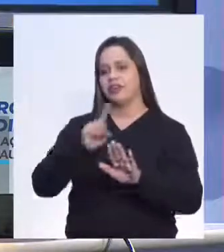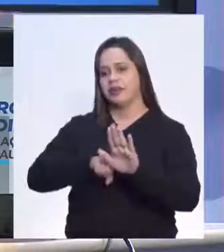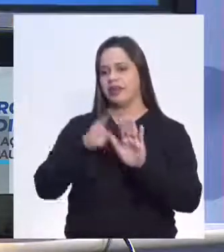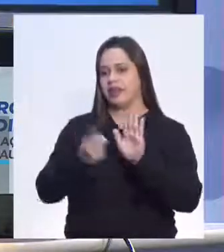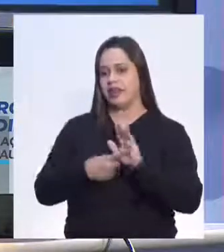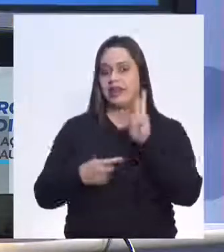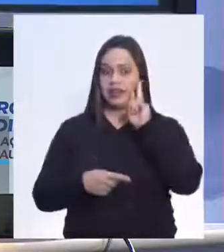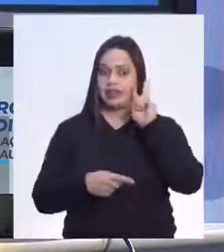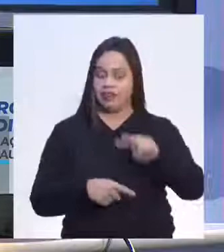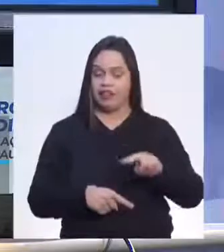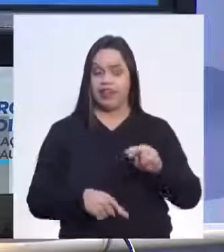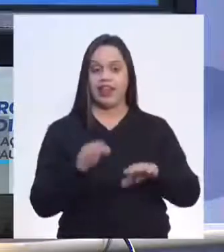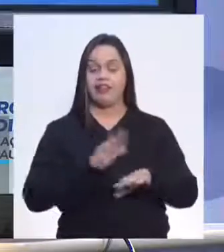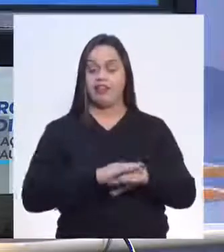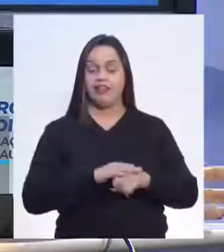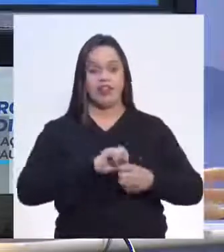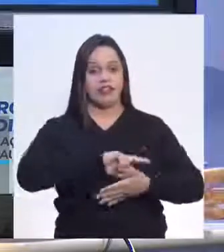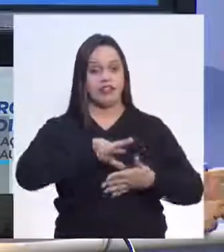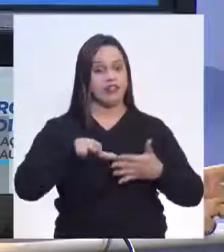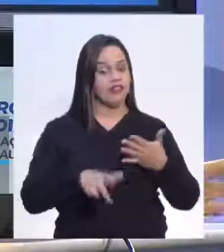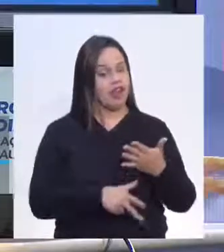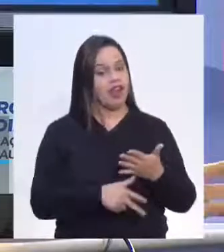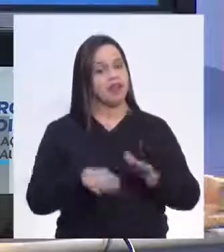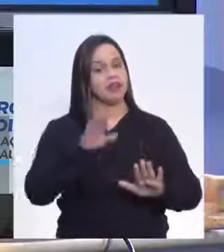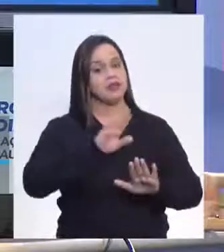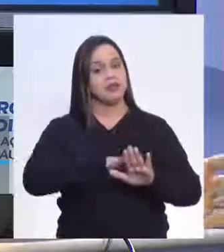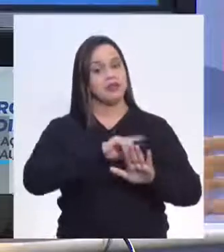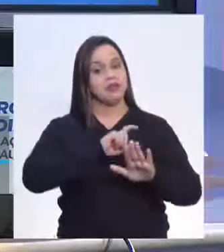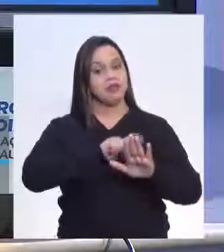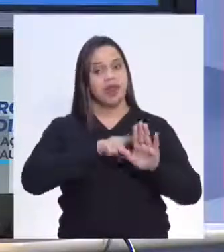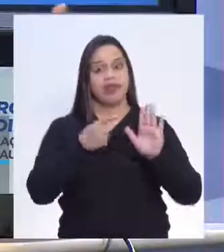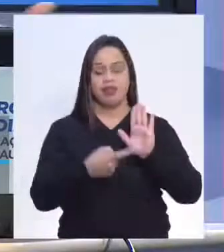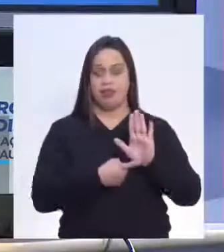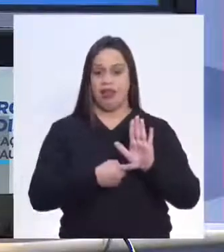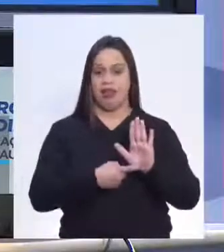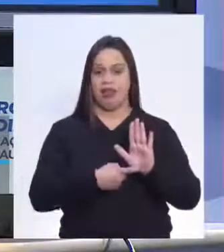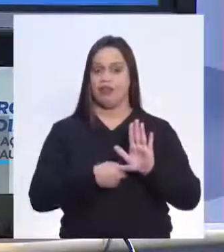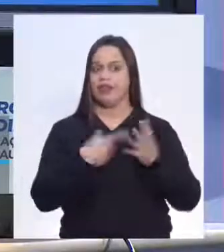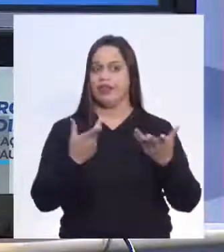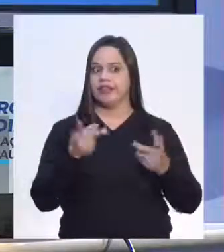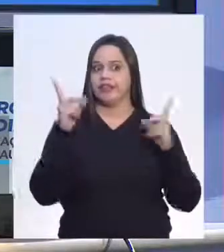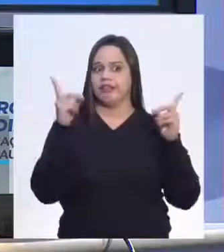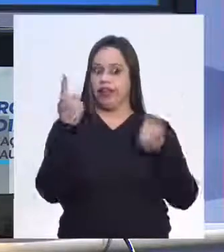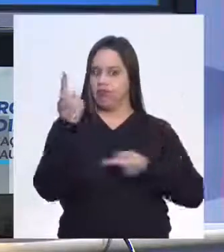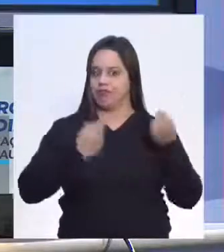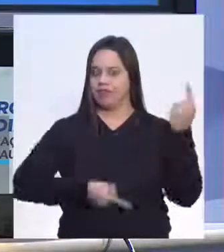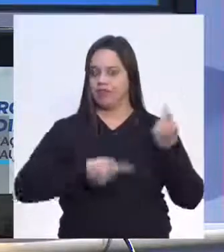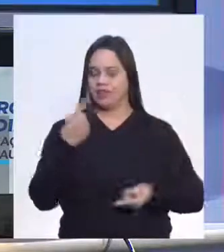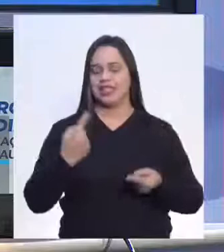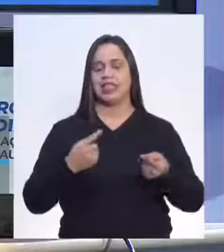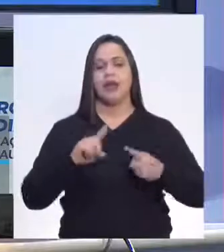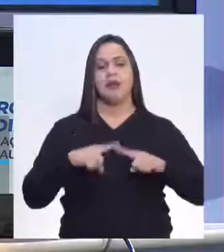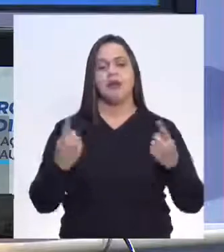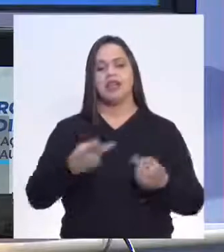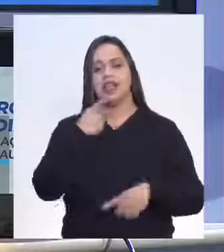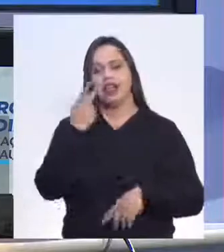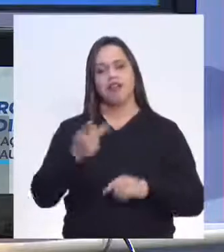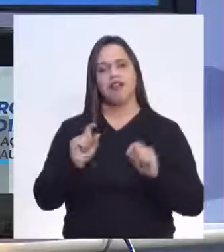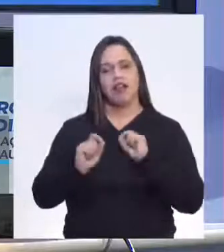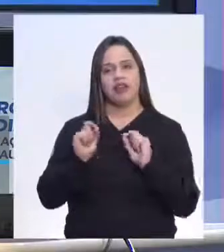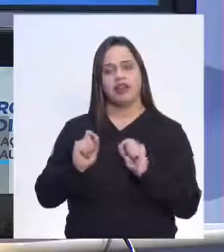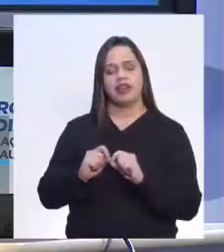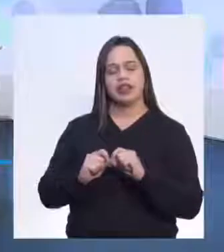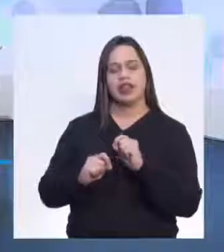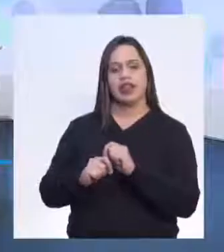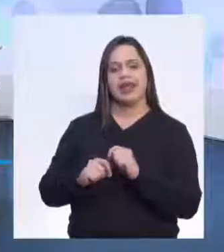ali polêmicas, mas quando ele se refere ali a Emília, Pedrinho e Visconde, a pica-paus, o que a gente